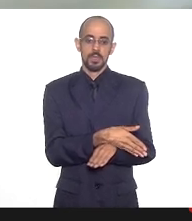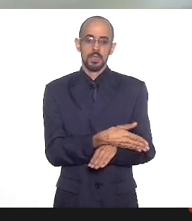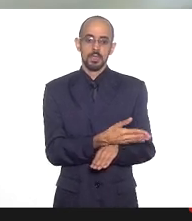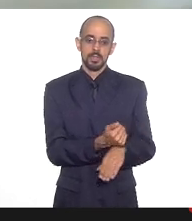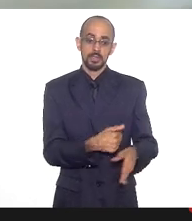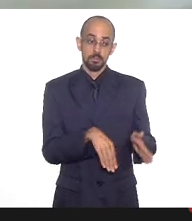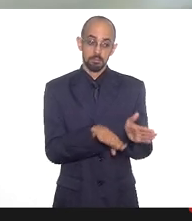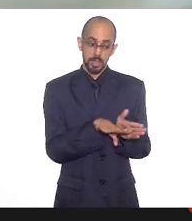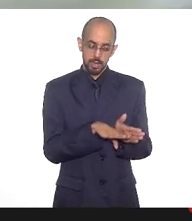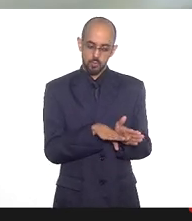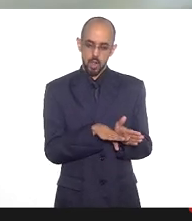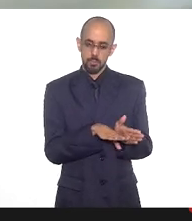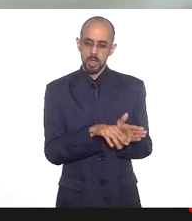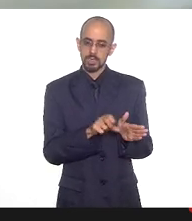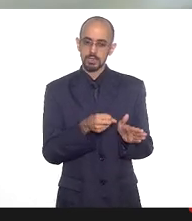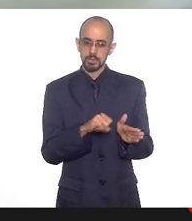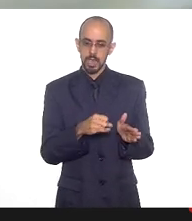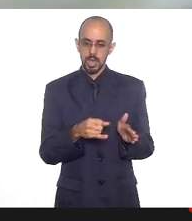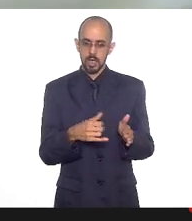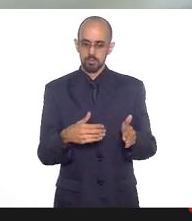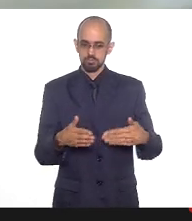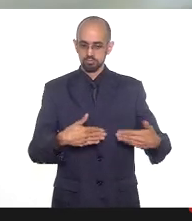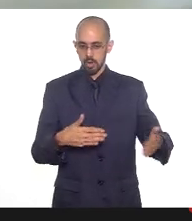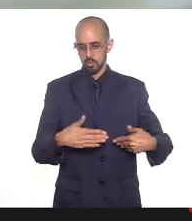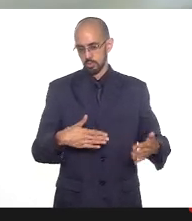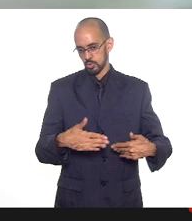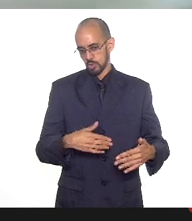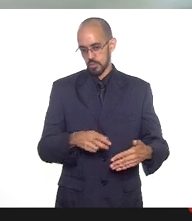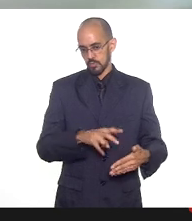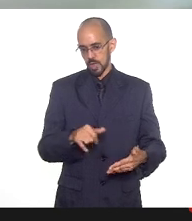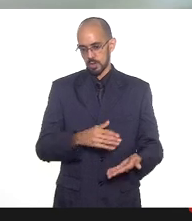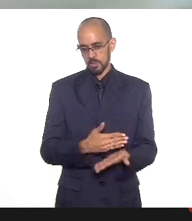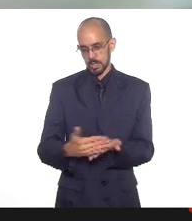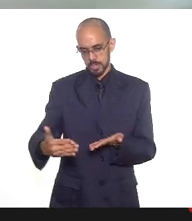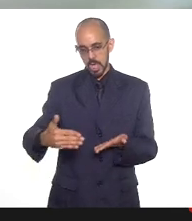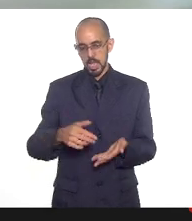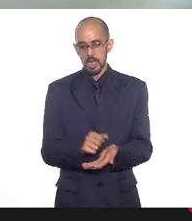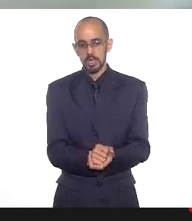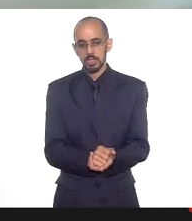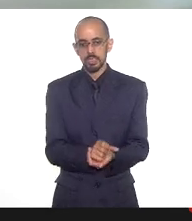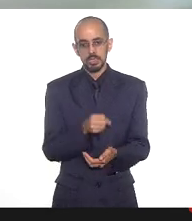plataforma em operação, se isso vai gerar